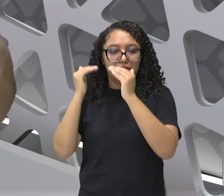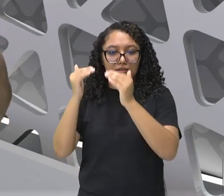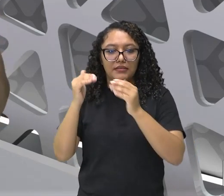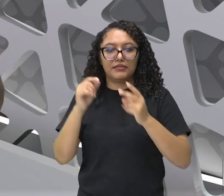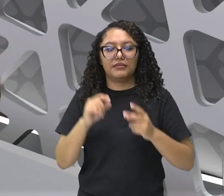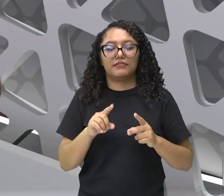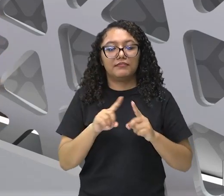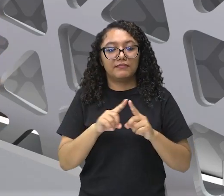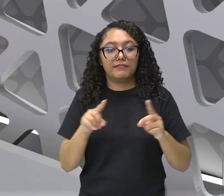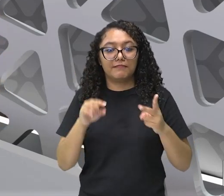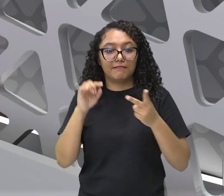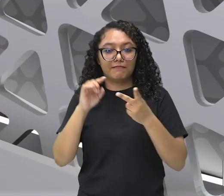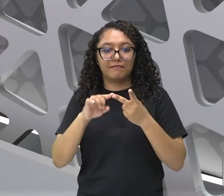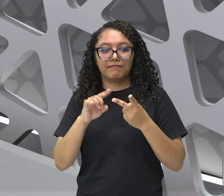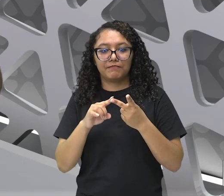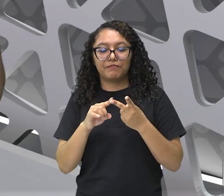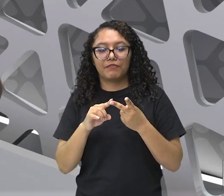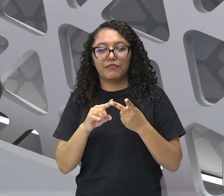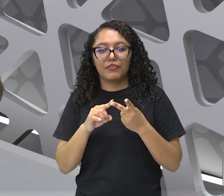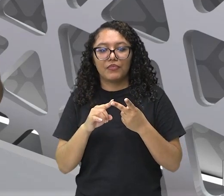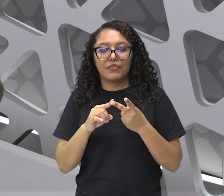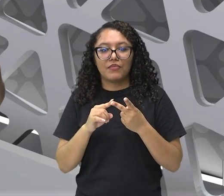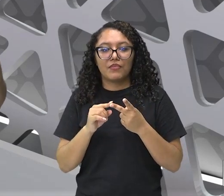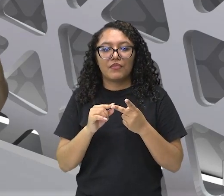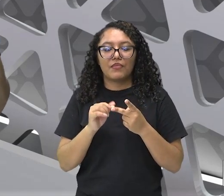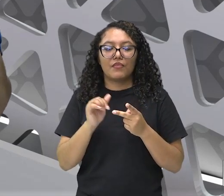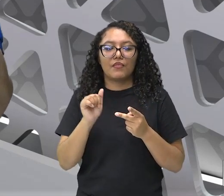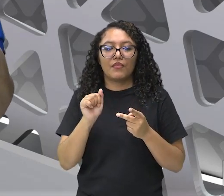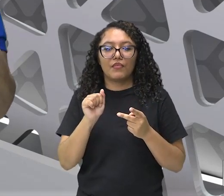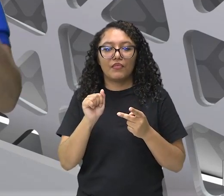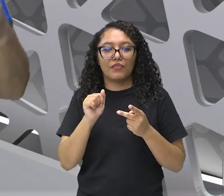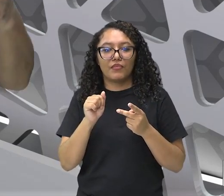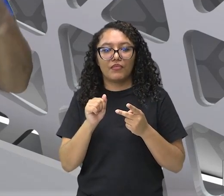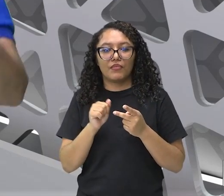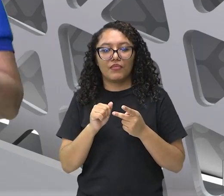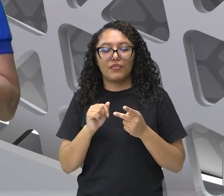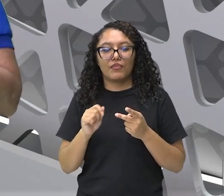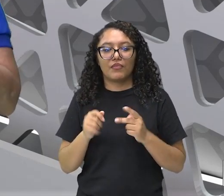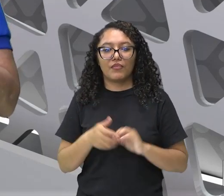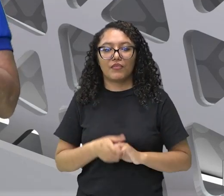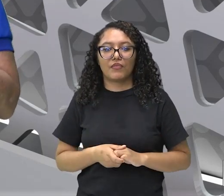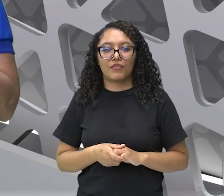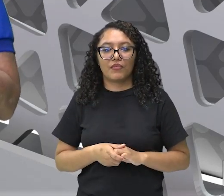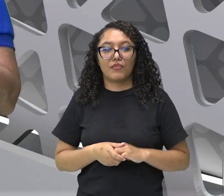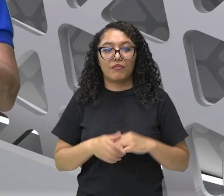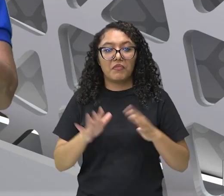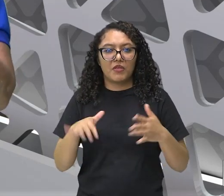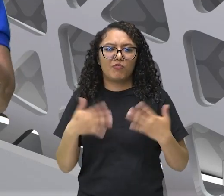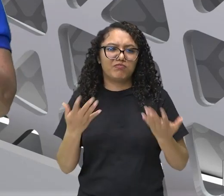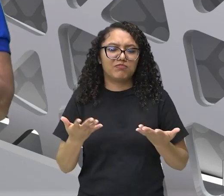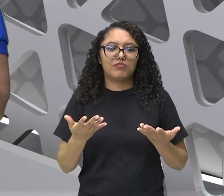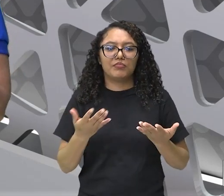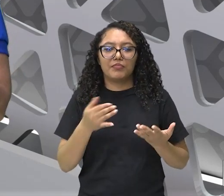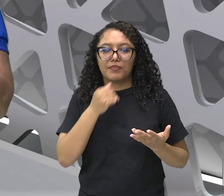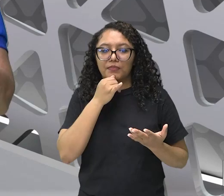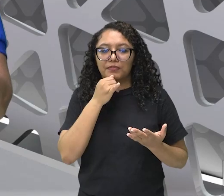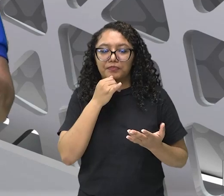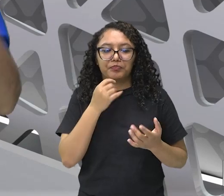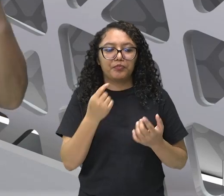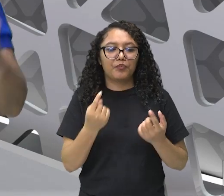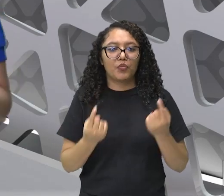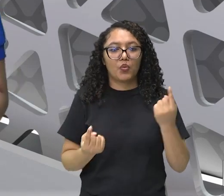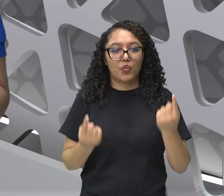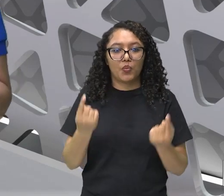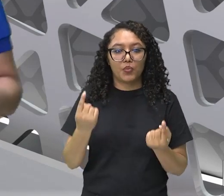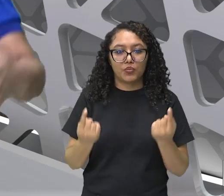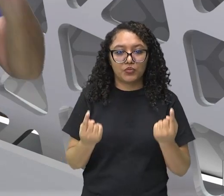é concreto, ele é material. E aí, tanto uns quanto os outros,